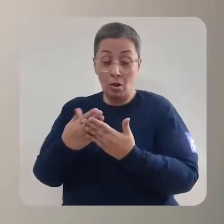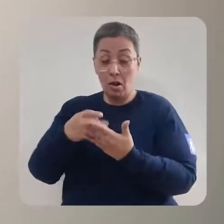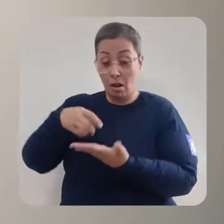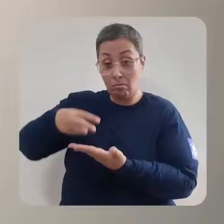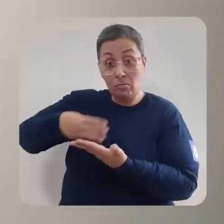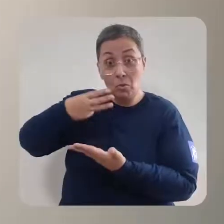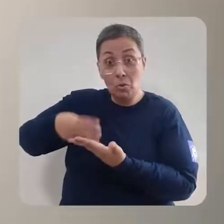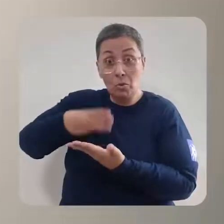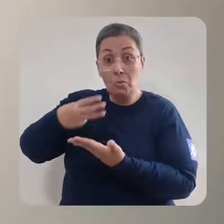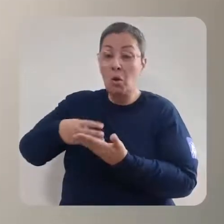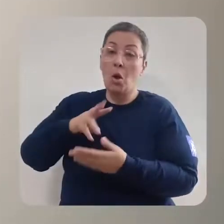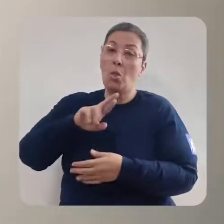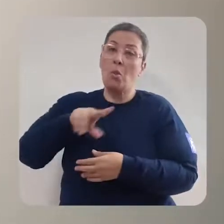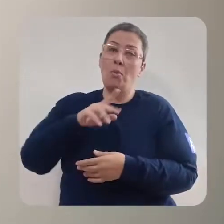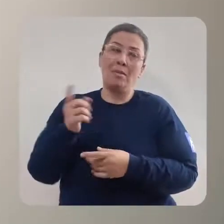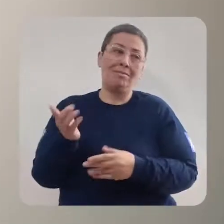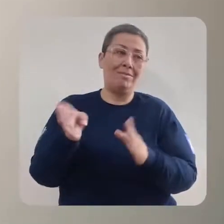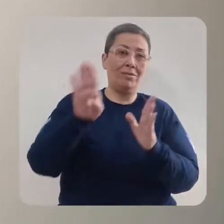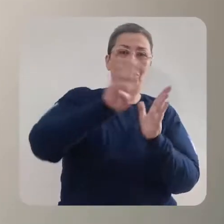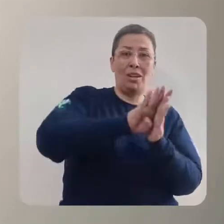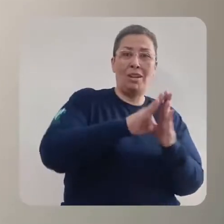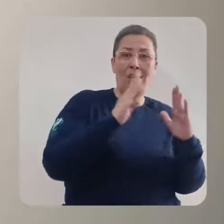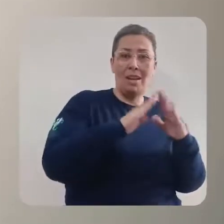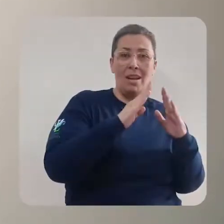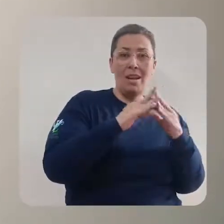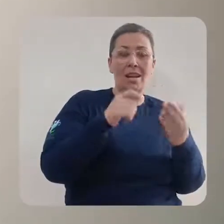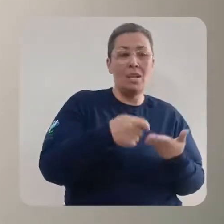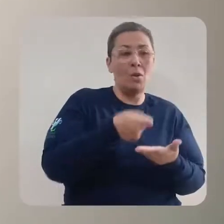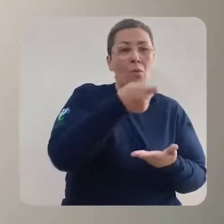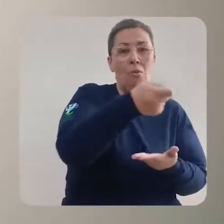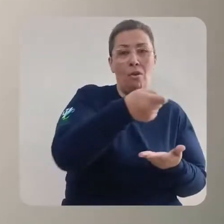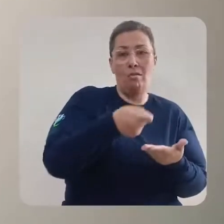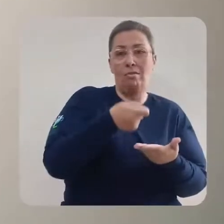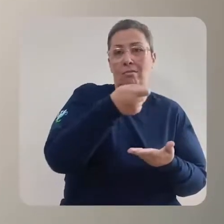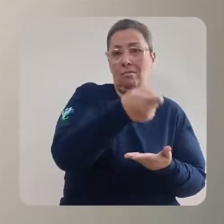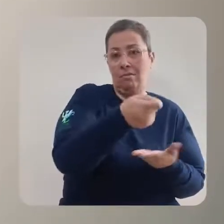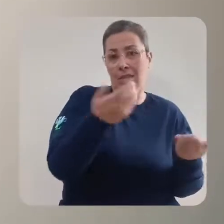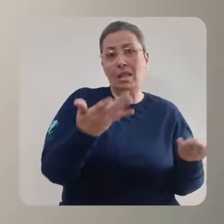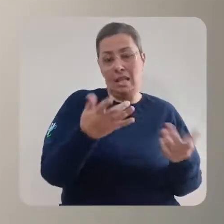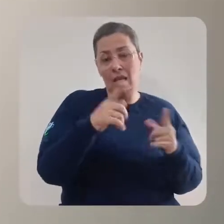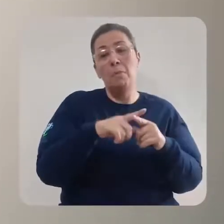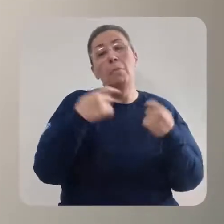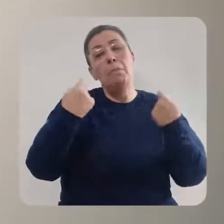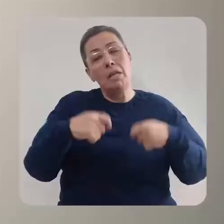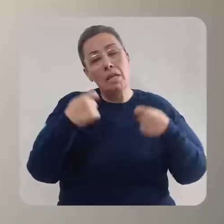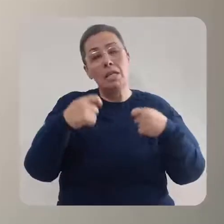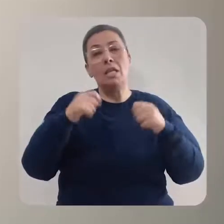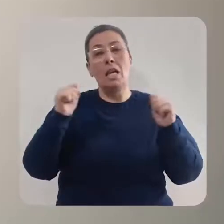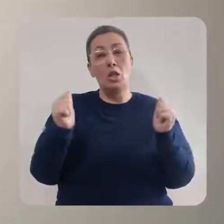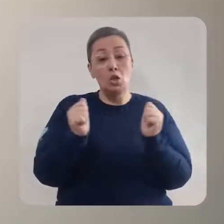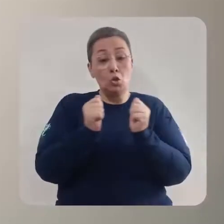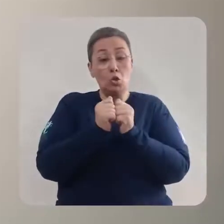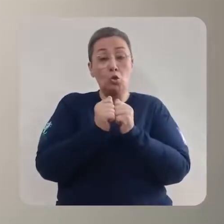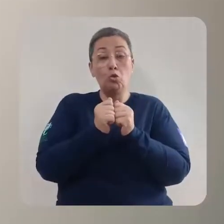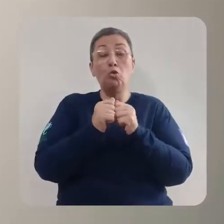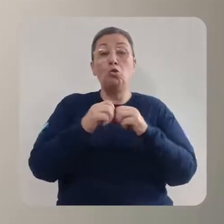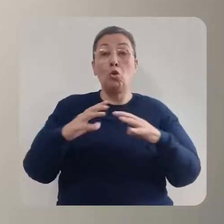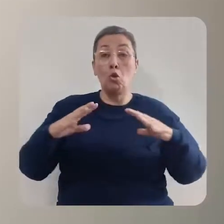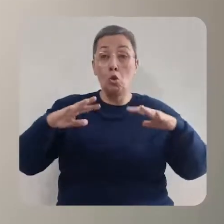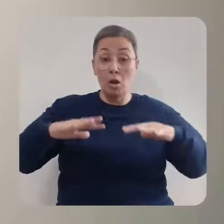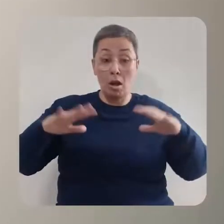com talher. Então, não dá para ele chegar na casa dele e alguém dar comida para ele na boca. Então, nós temos que